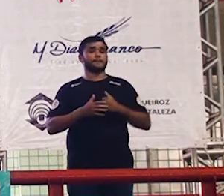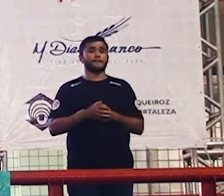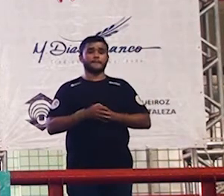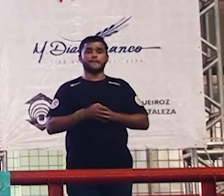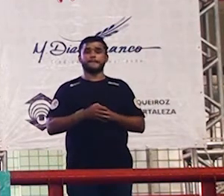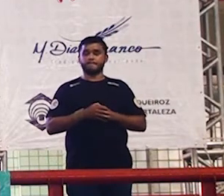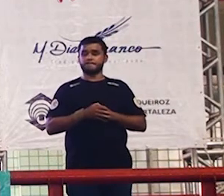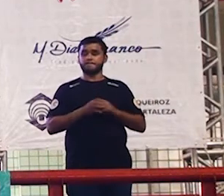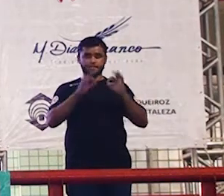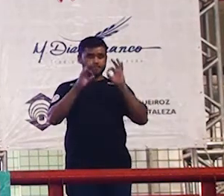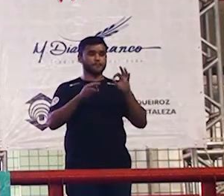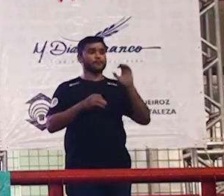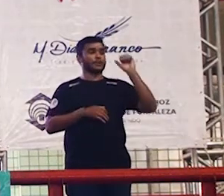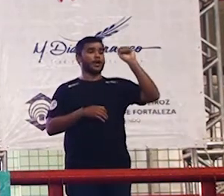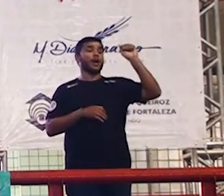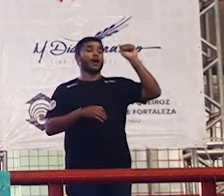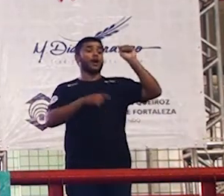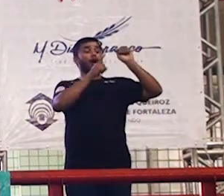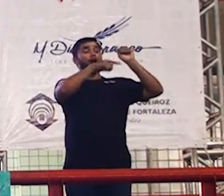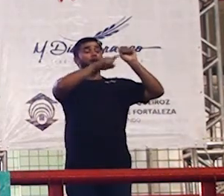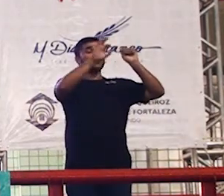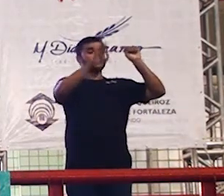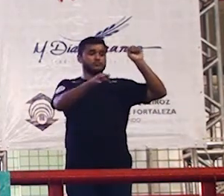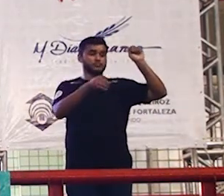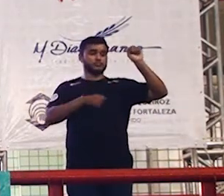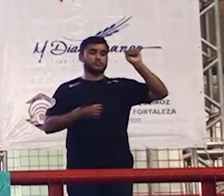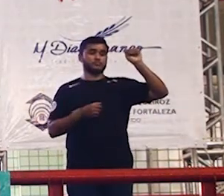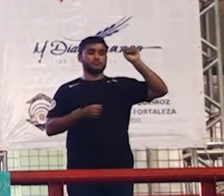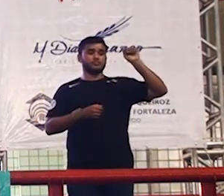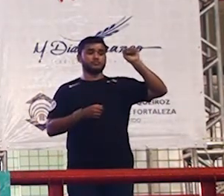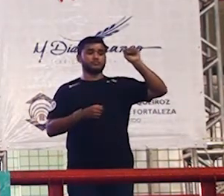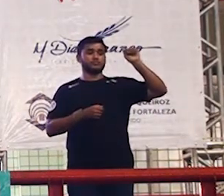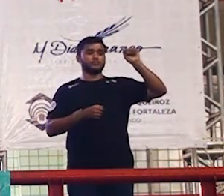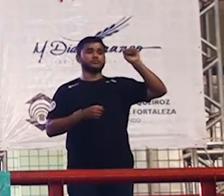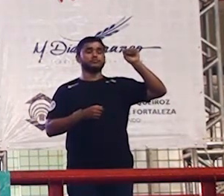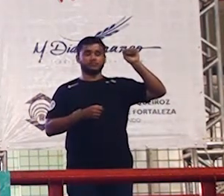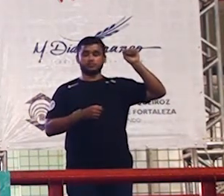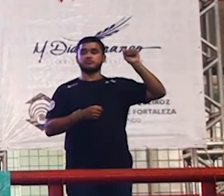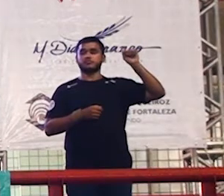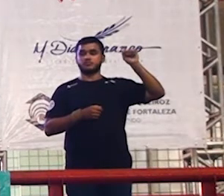Então, confirmou, resposta correta, item A de adultério.